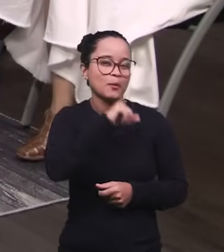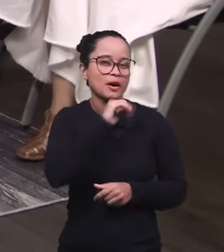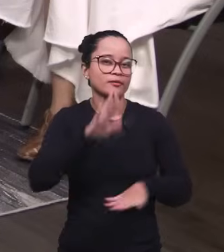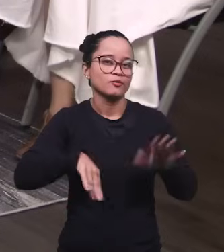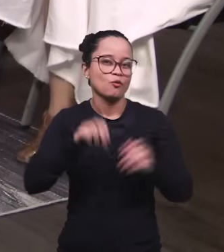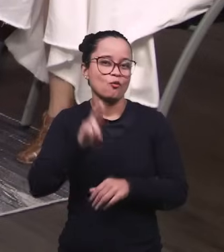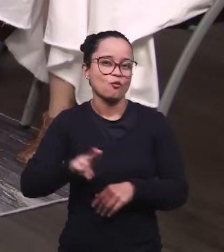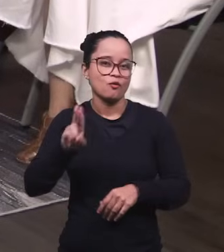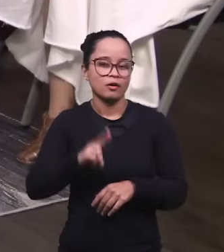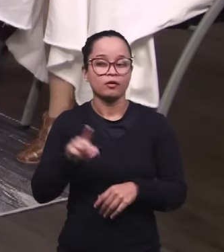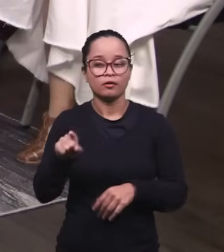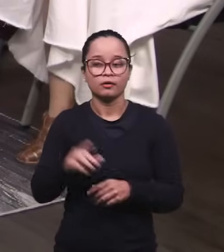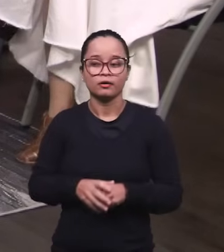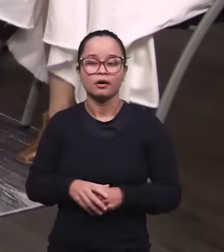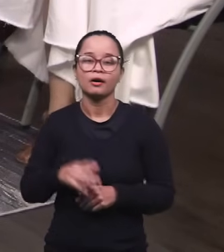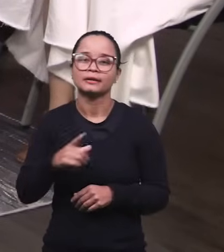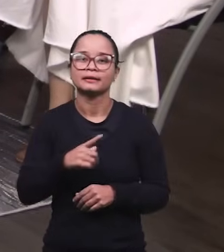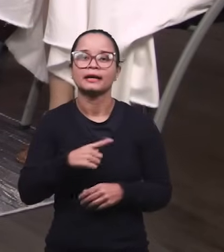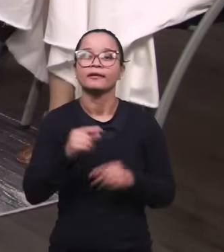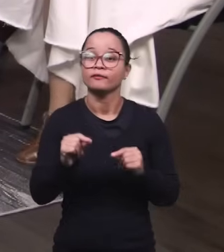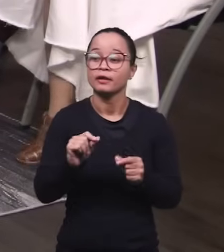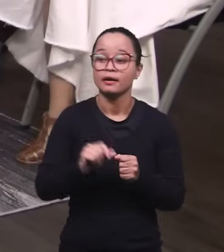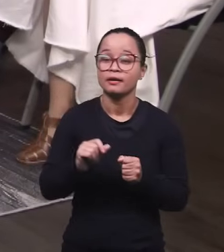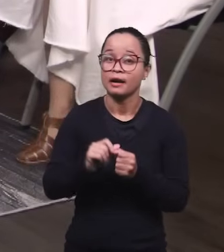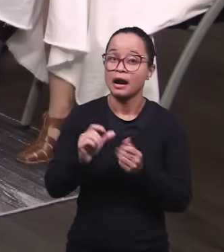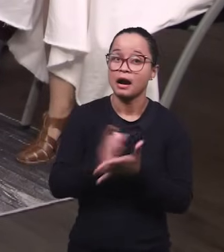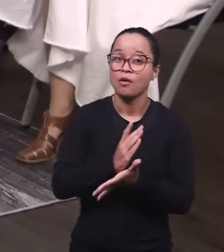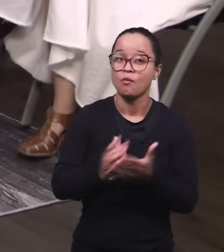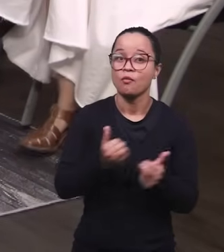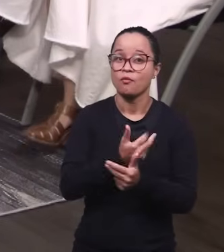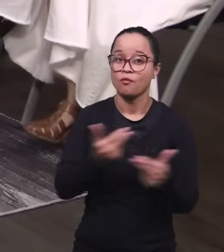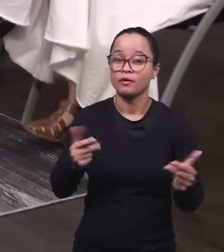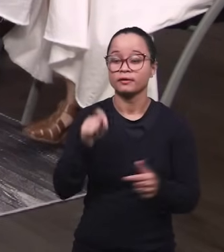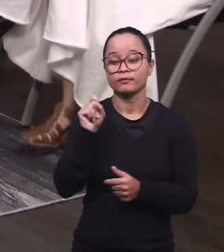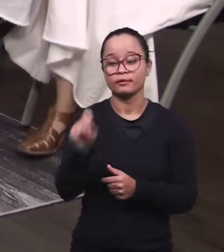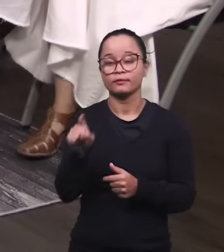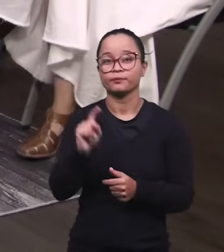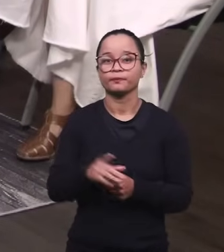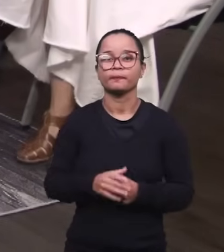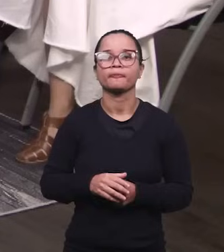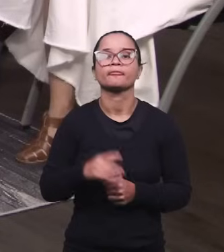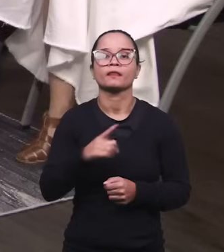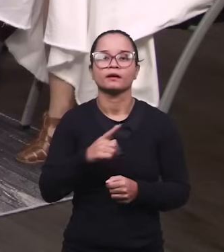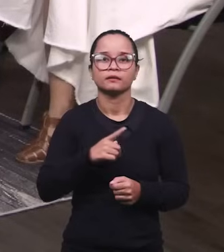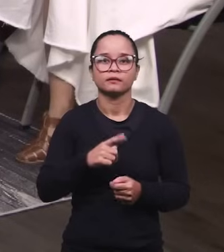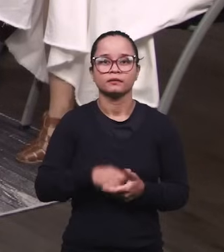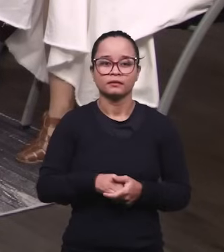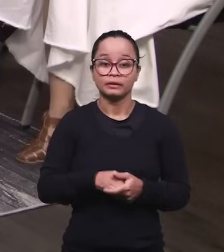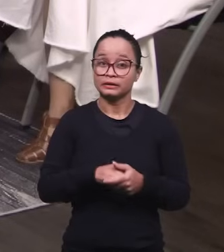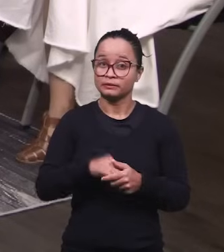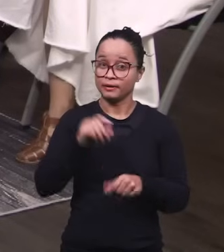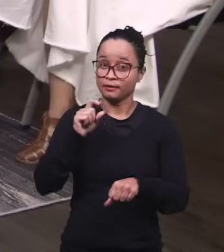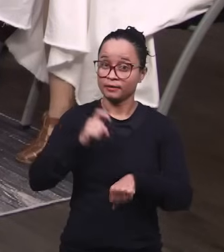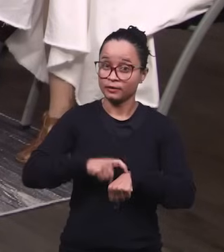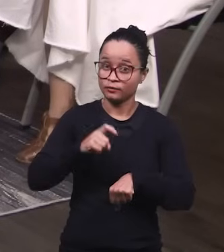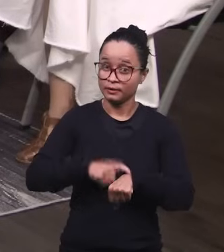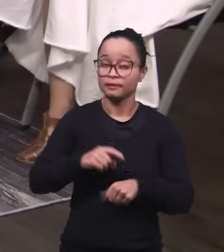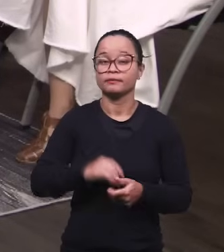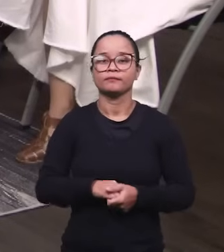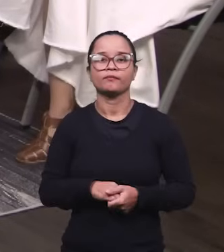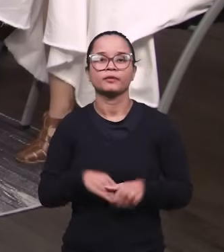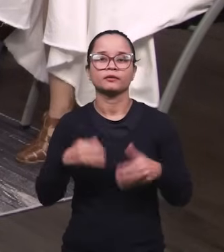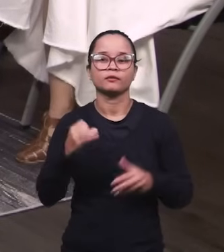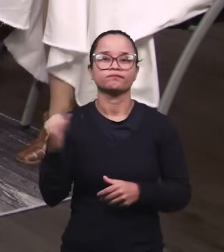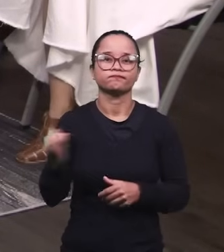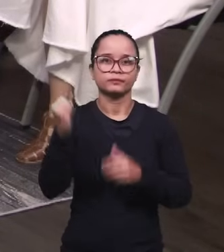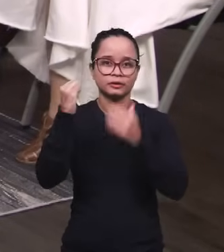às vezes usam, olha, como uma recompensa. Sim. Fez alguma coisa, então... Sim. Você vai ter uma concessão de ter um tempo a mais, né? Eu acho